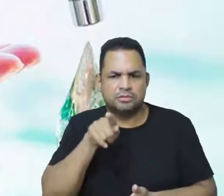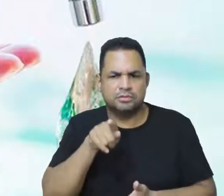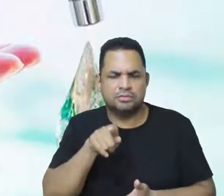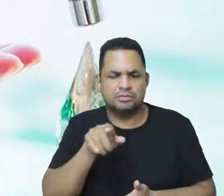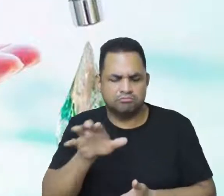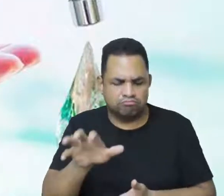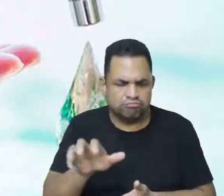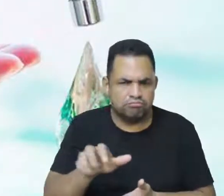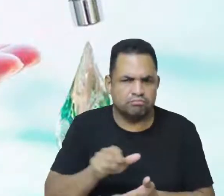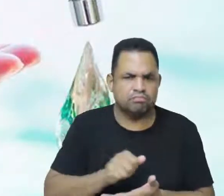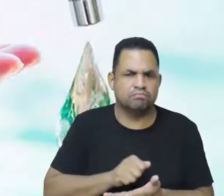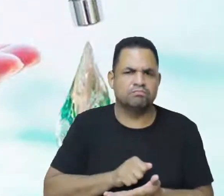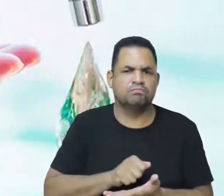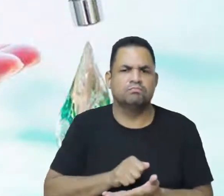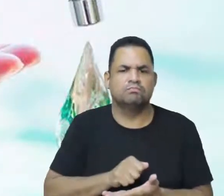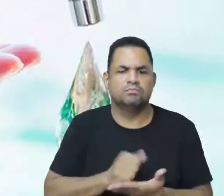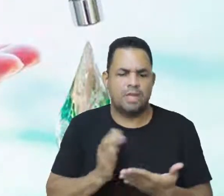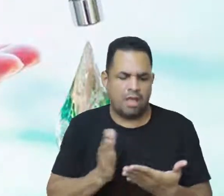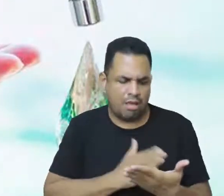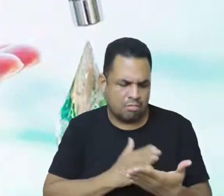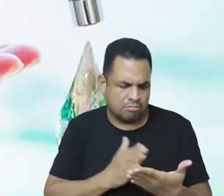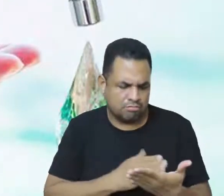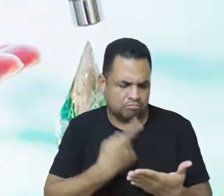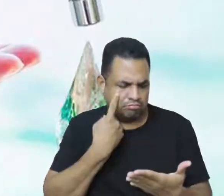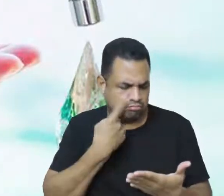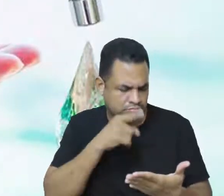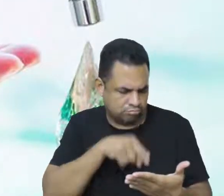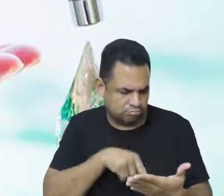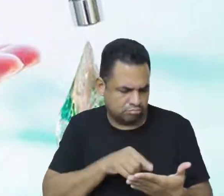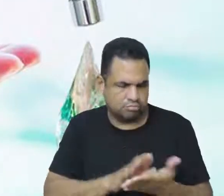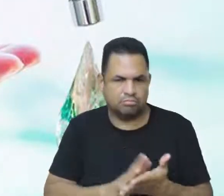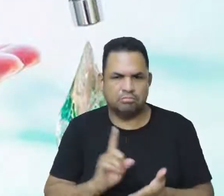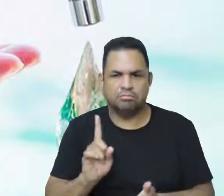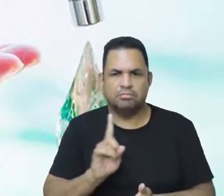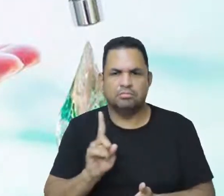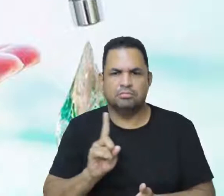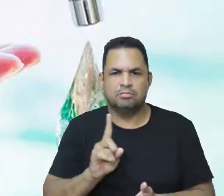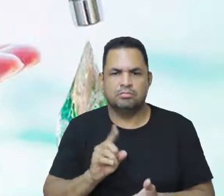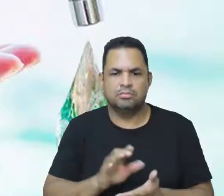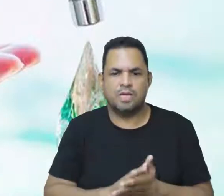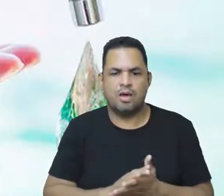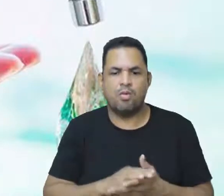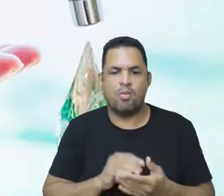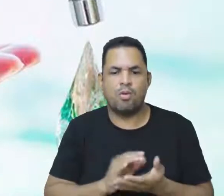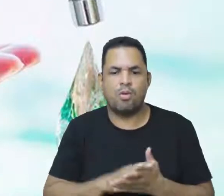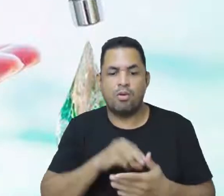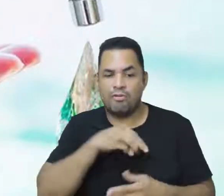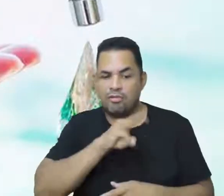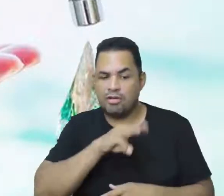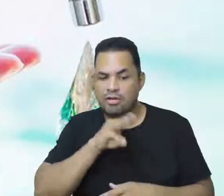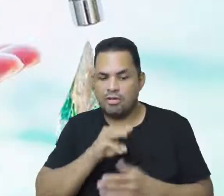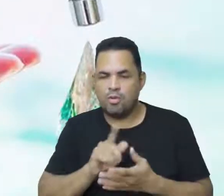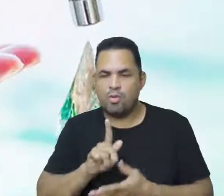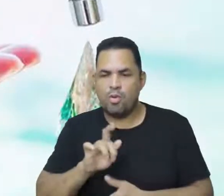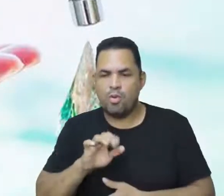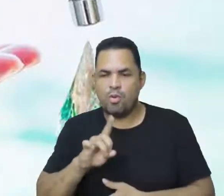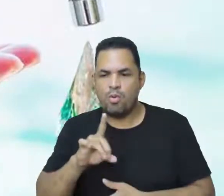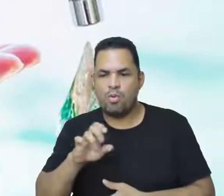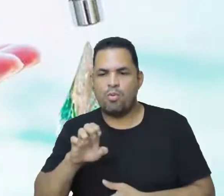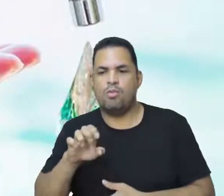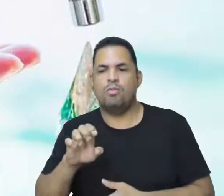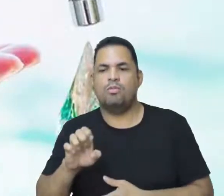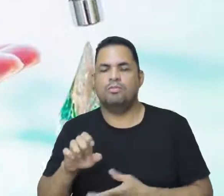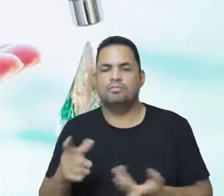seu livro aí e deu uma olhada? Não, professor, não, porque agora eu olho no Google. Ótimo,